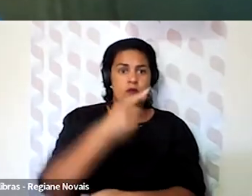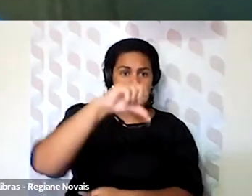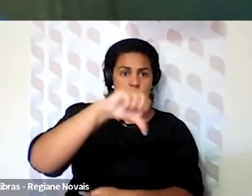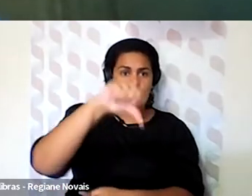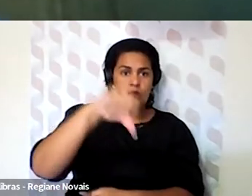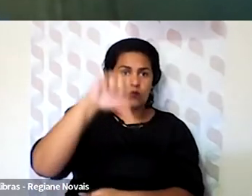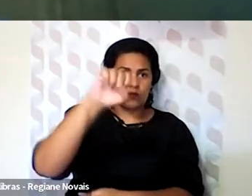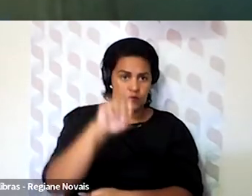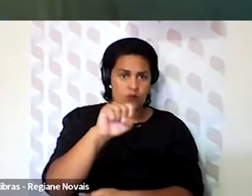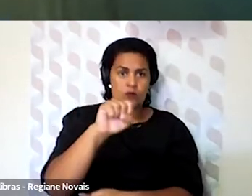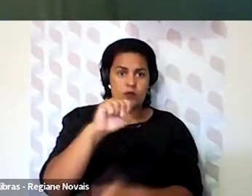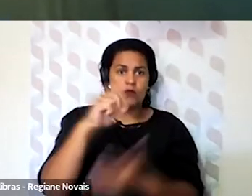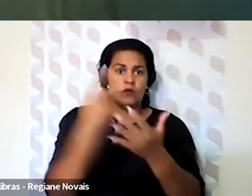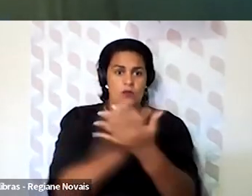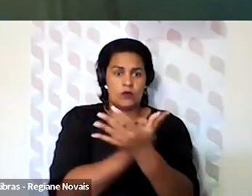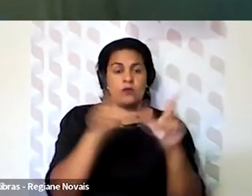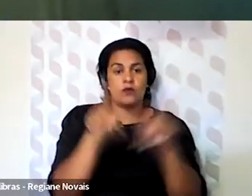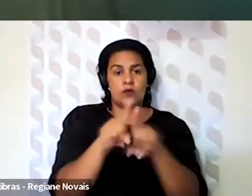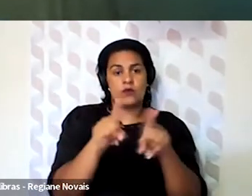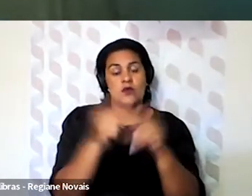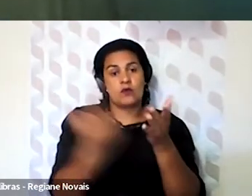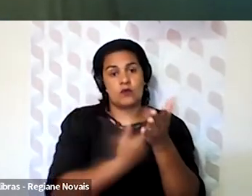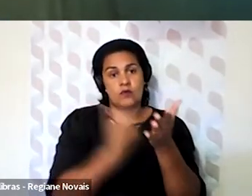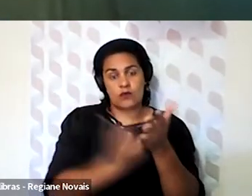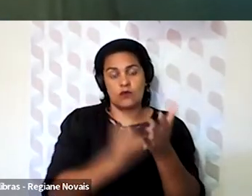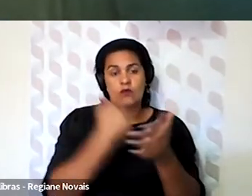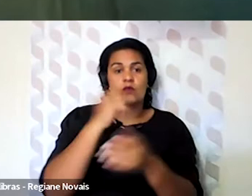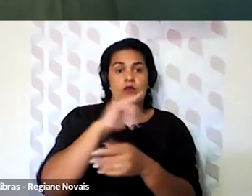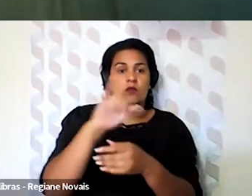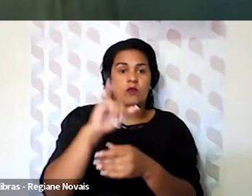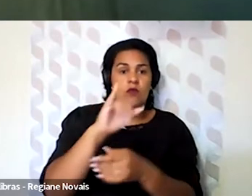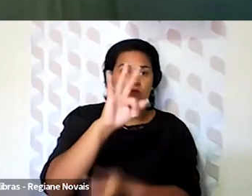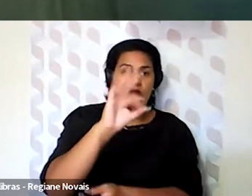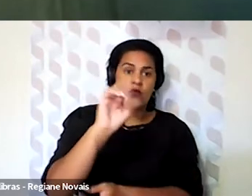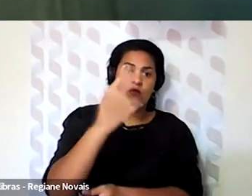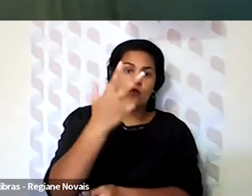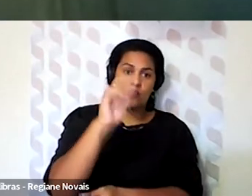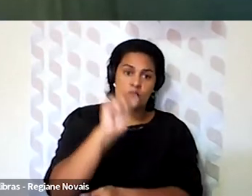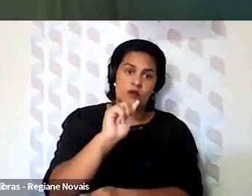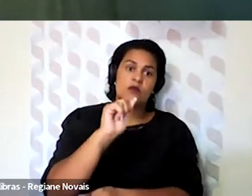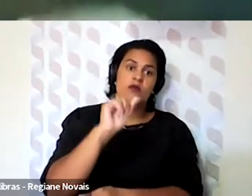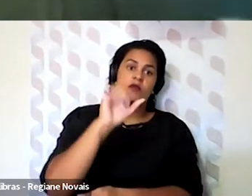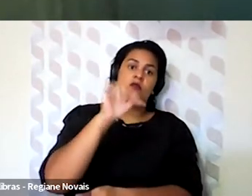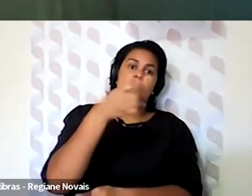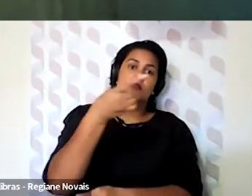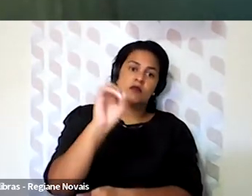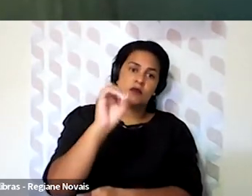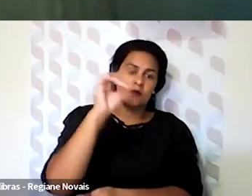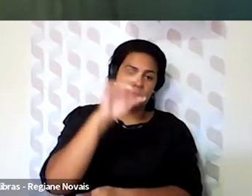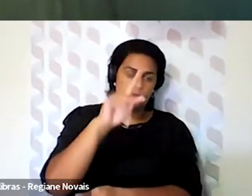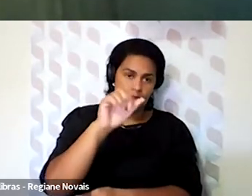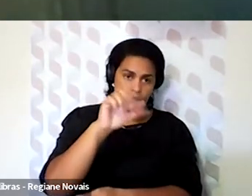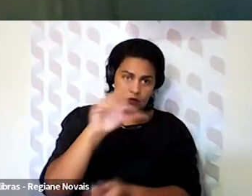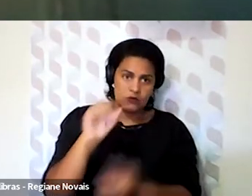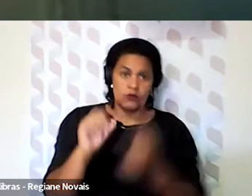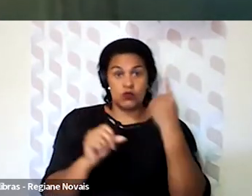a Folha de São Paulo, né, lança na manchete Igreja Une Benedito e Garotinho, e um era do PT